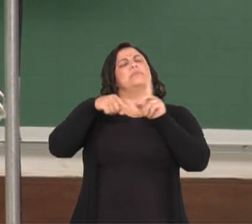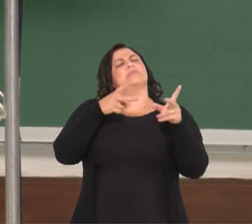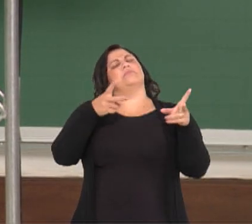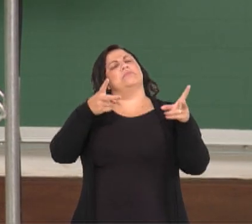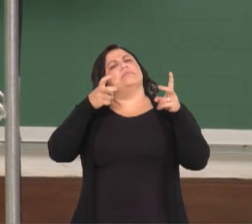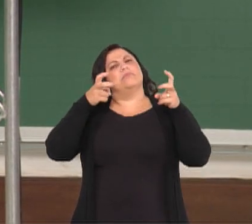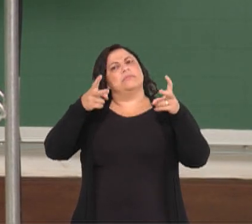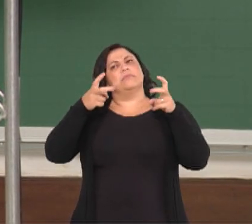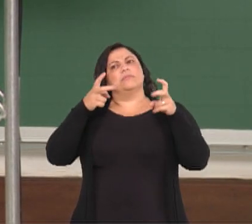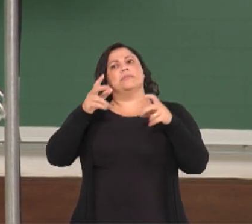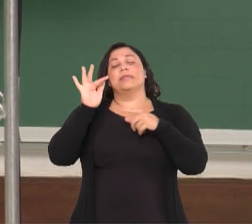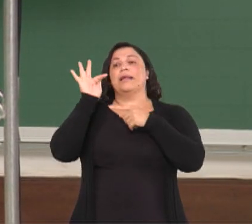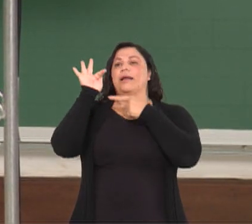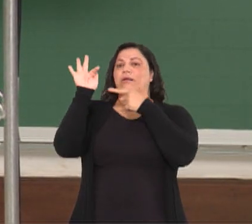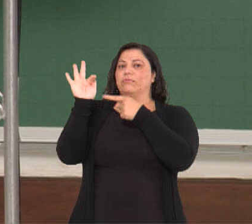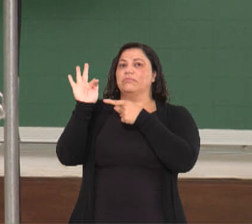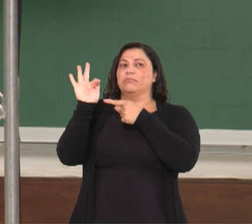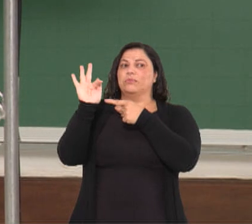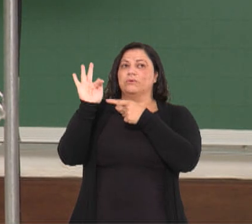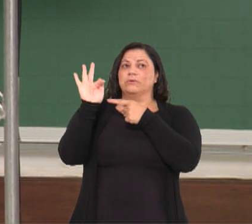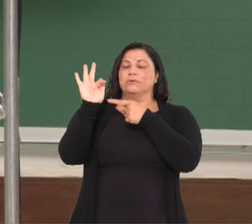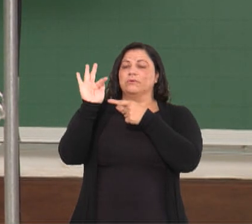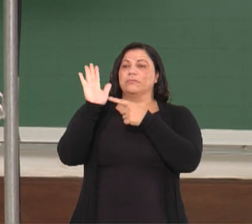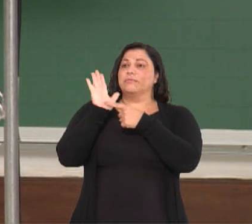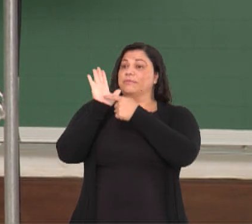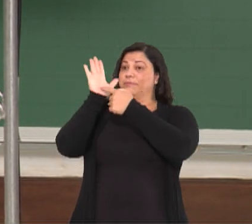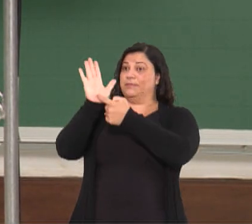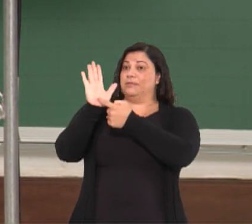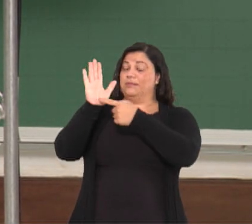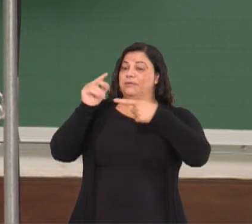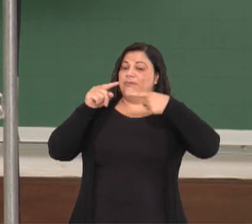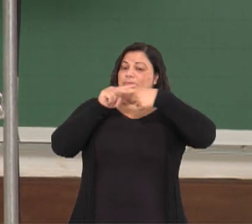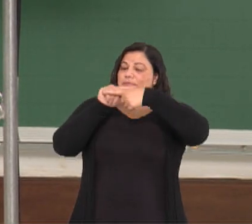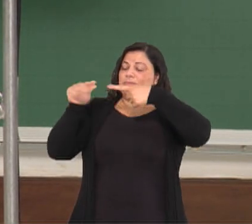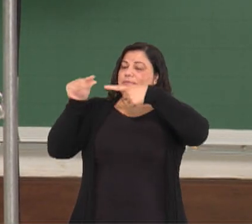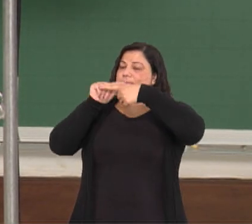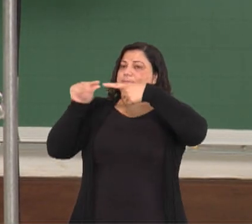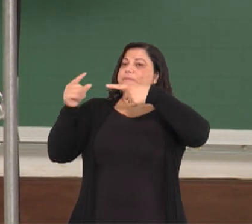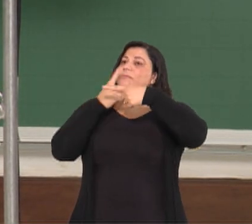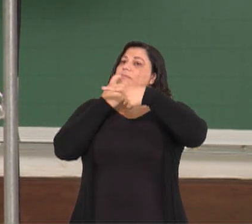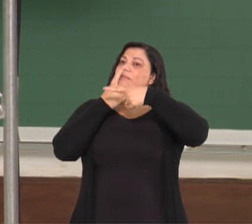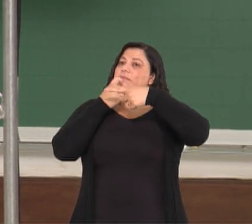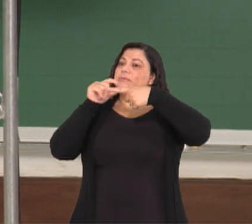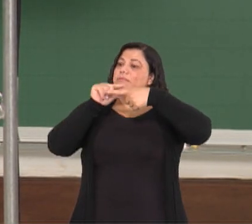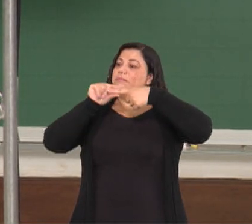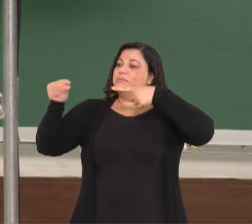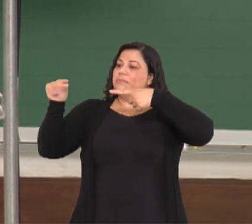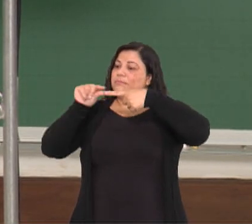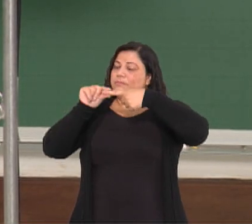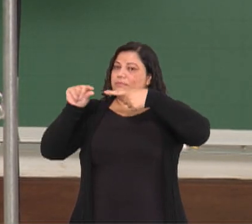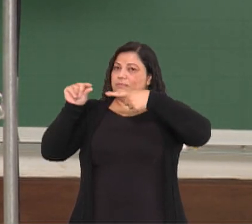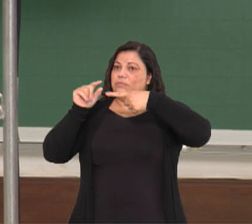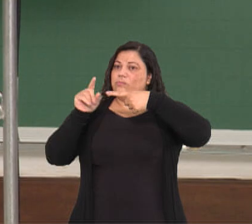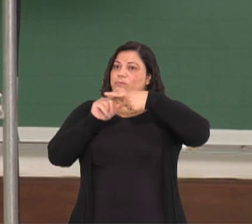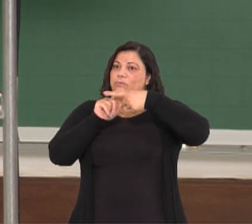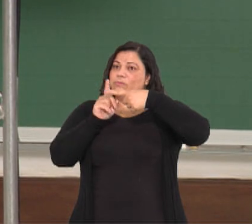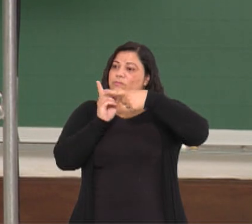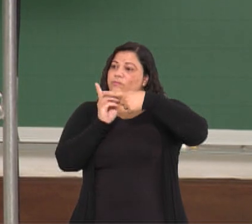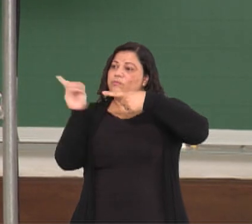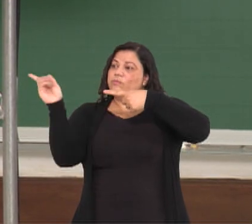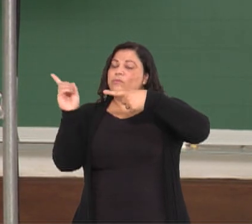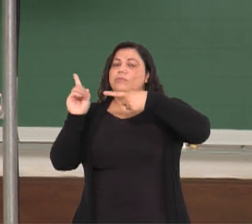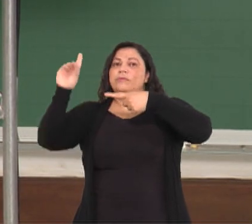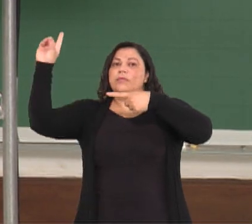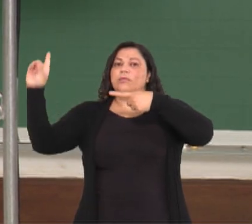que a força, como ela é vetorial, ela é representada por essa flecha vermelha apontada aqui no vídeo para a sua